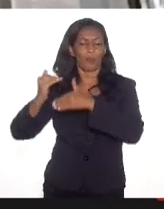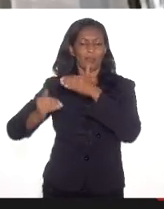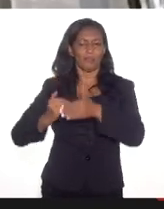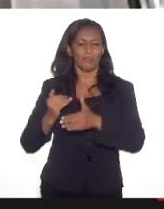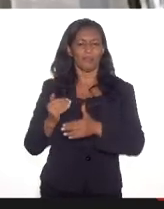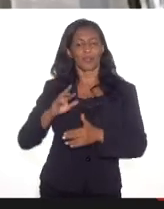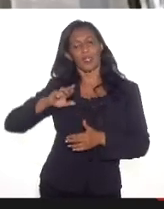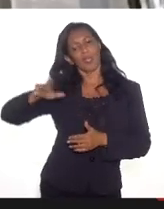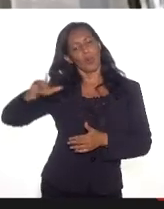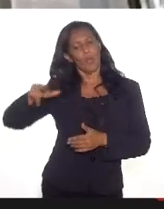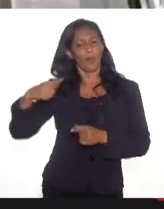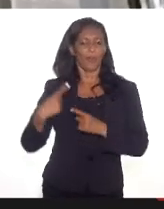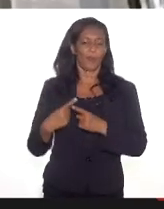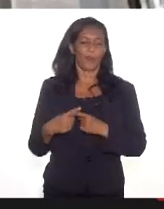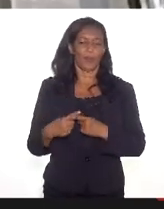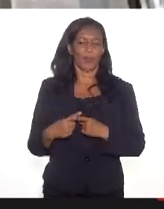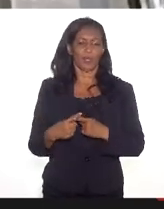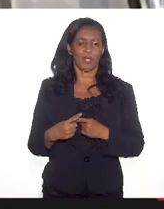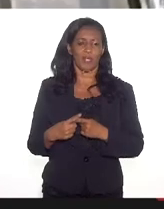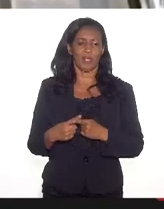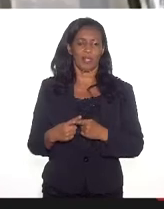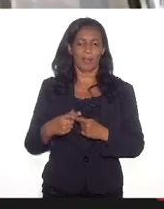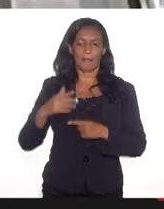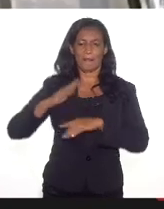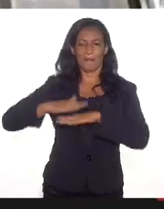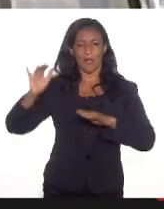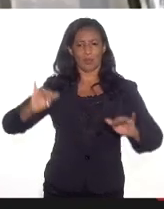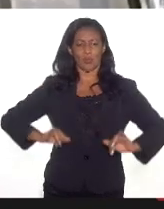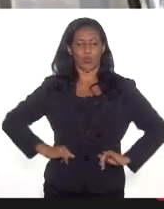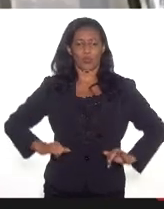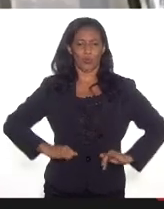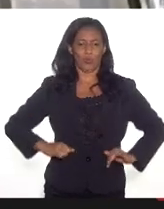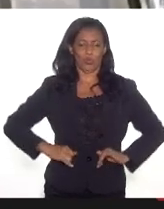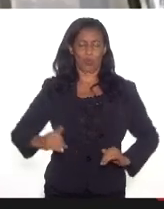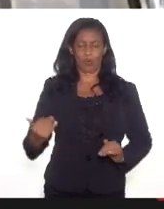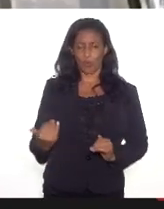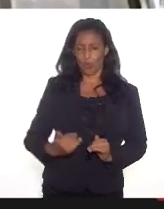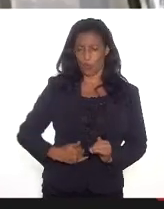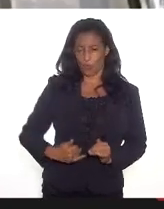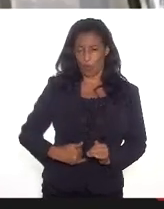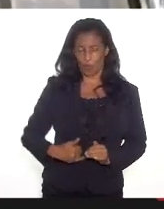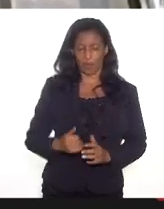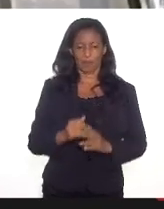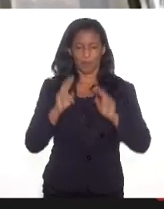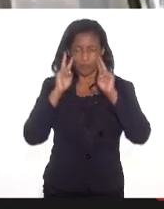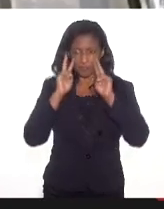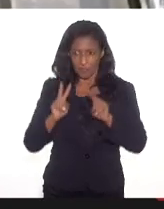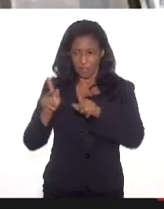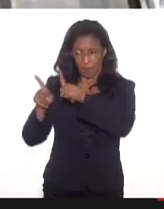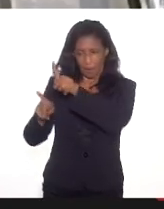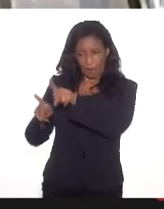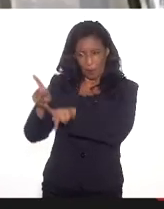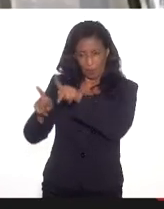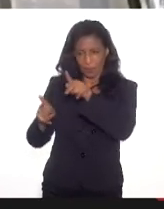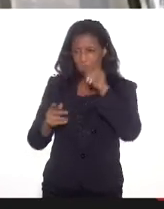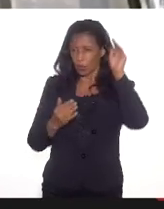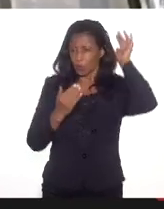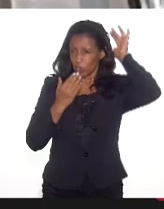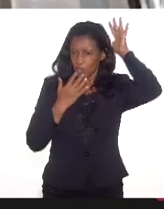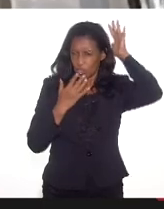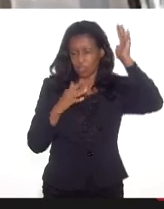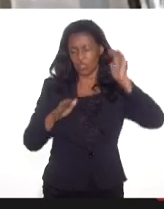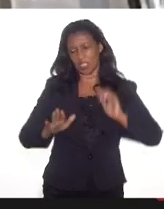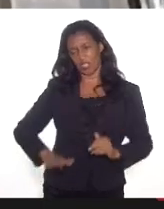são elas aquelas que mais sofrem com a fome né visto que a população indígena e as crianças